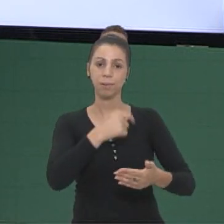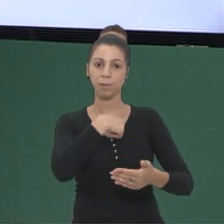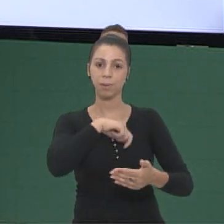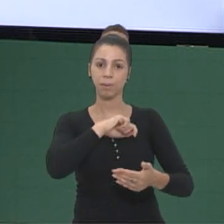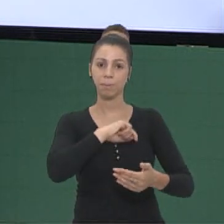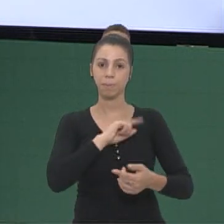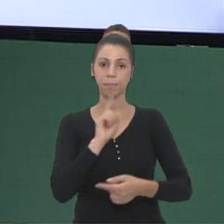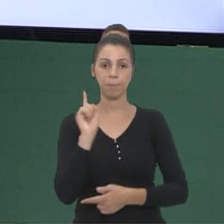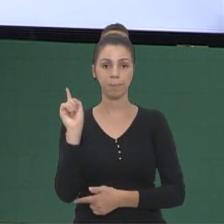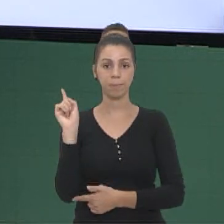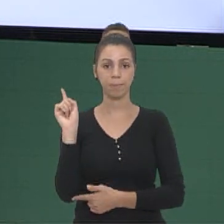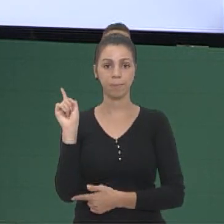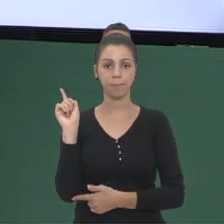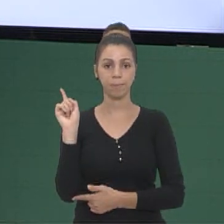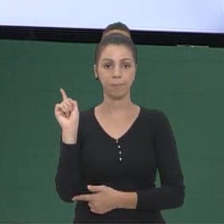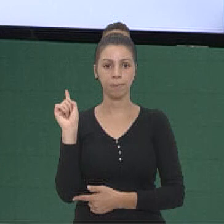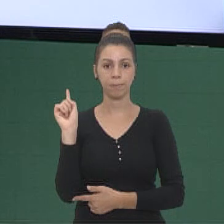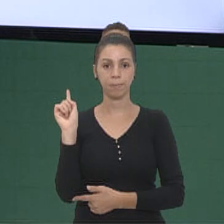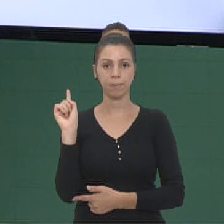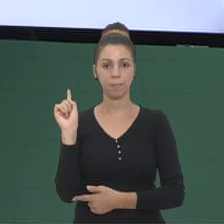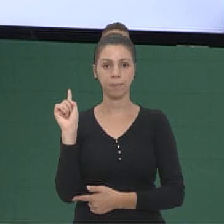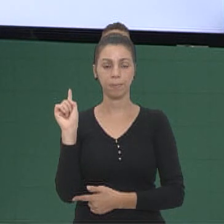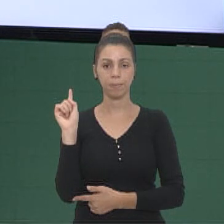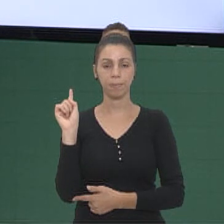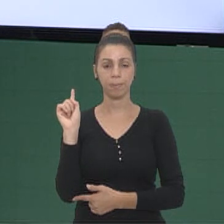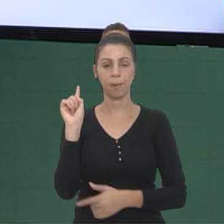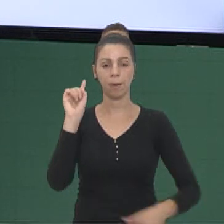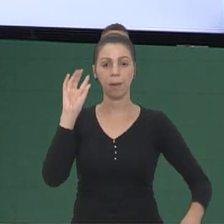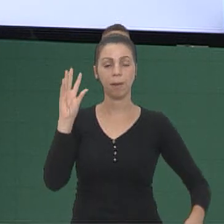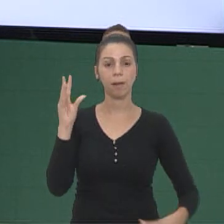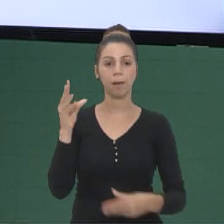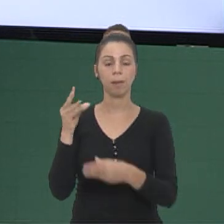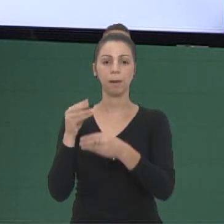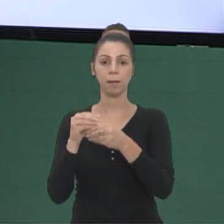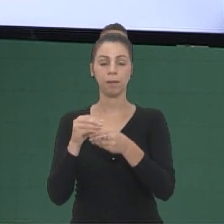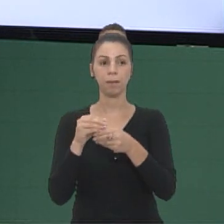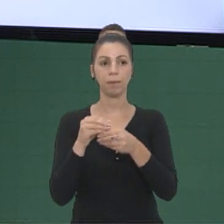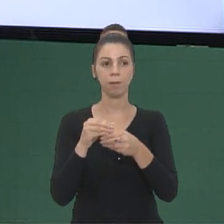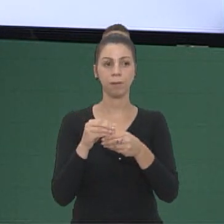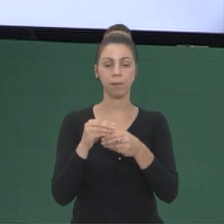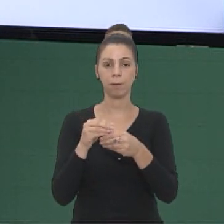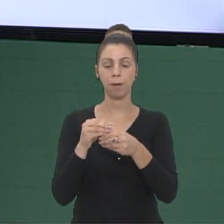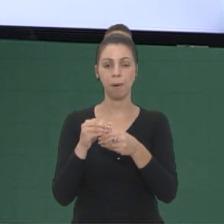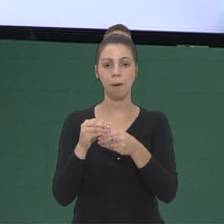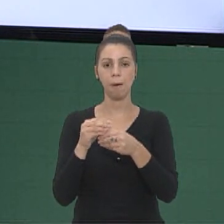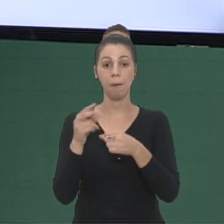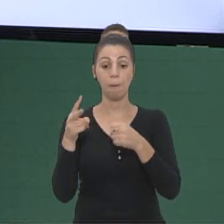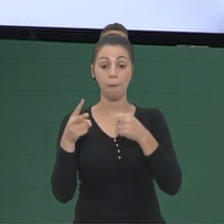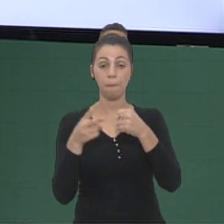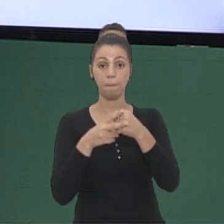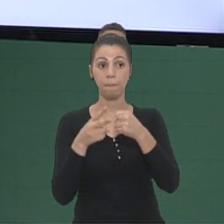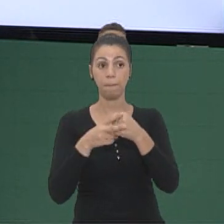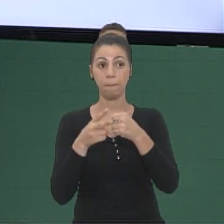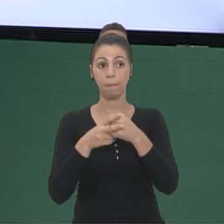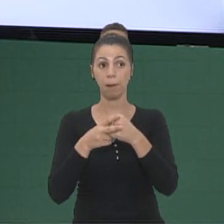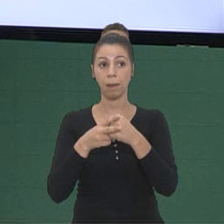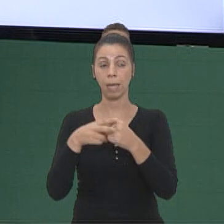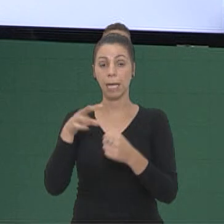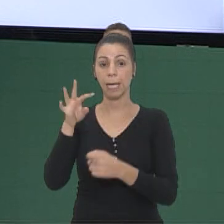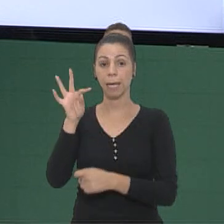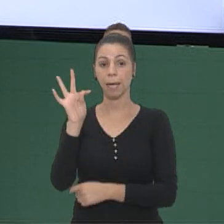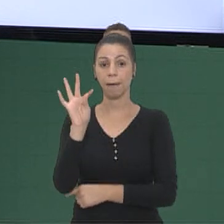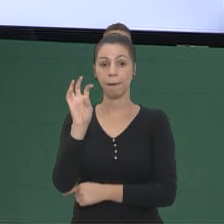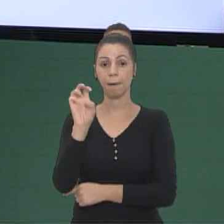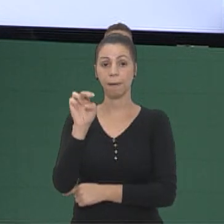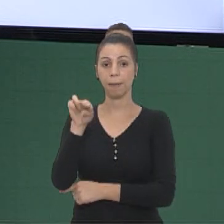tendréis, ellos tendrán. Então, nós acrescentamos, vejam só, essa é a raiz do verbo, ten, a raiz,